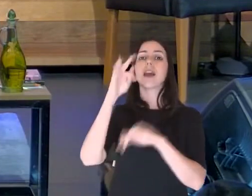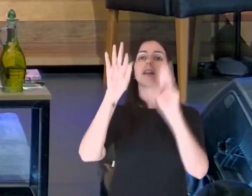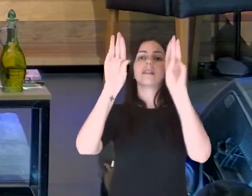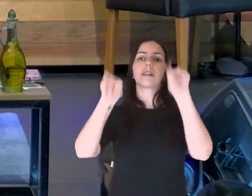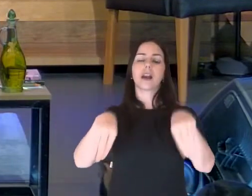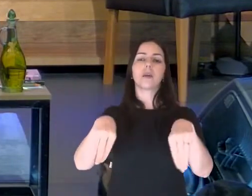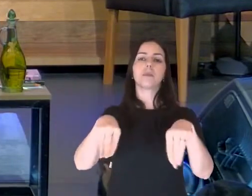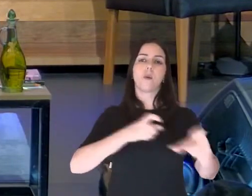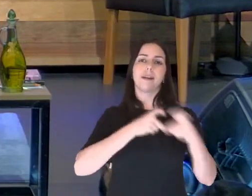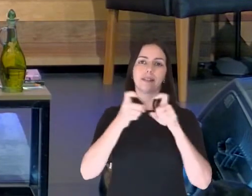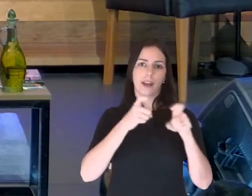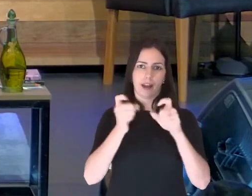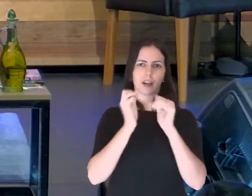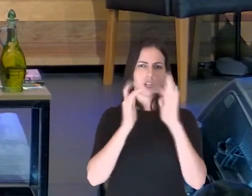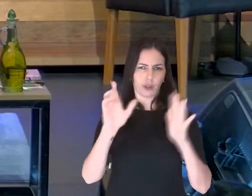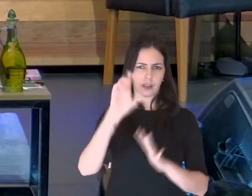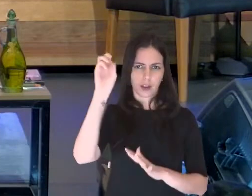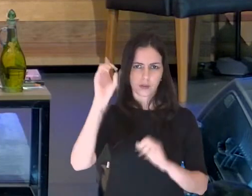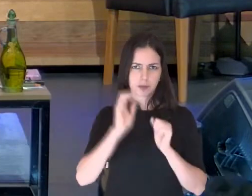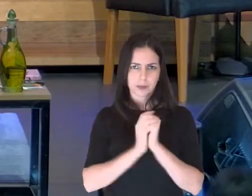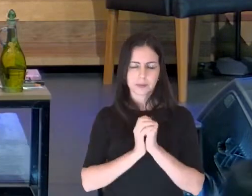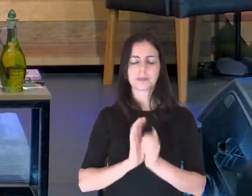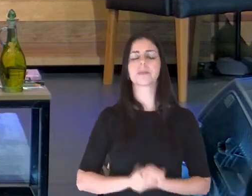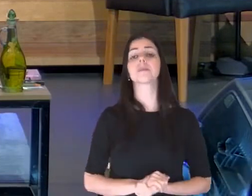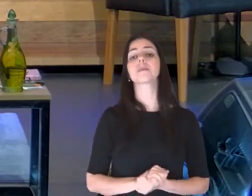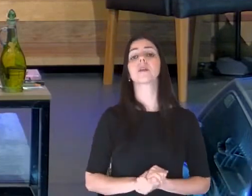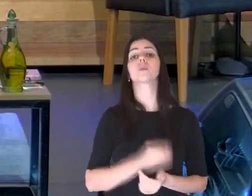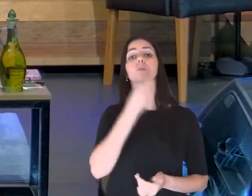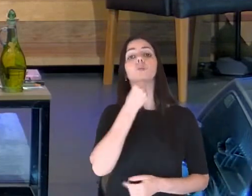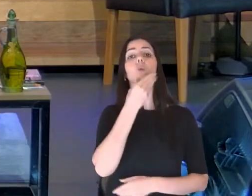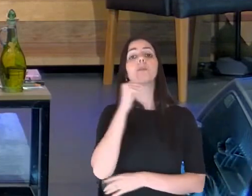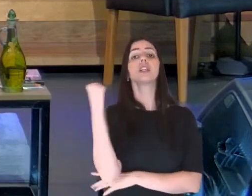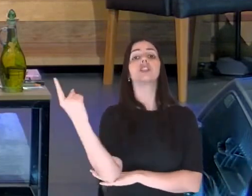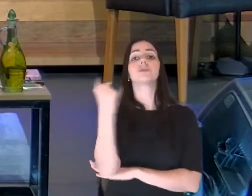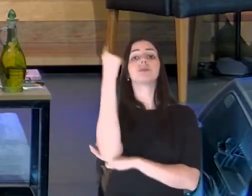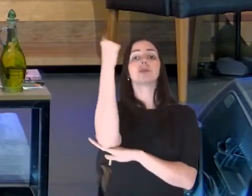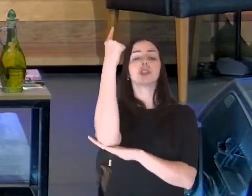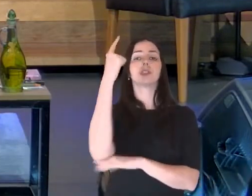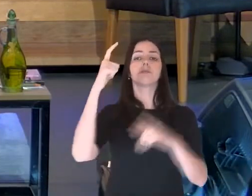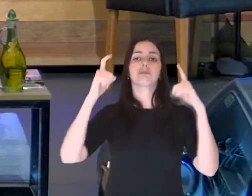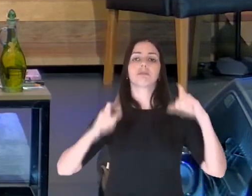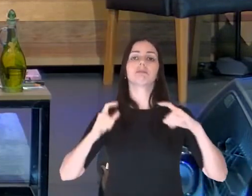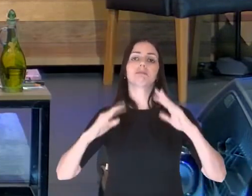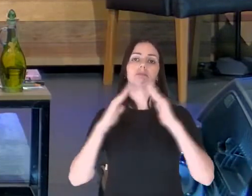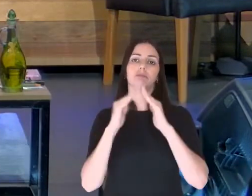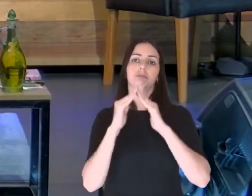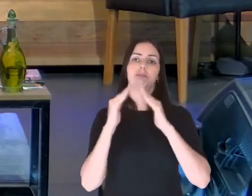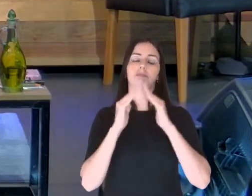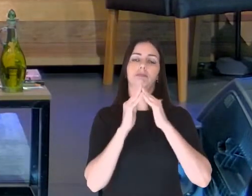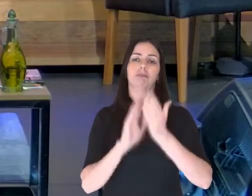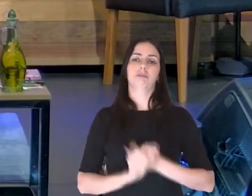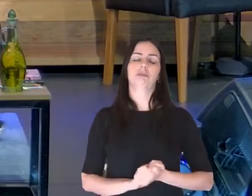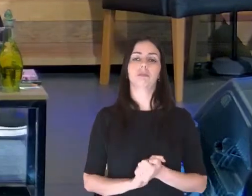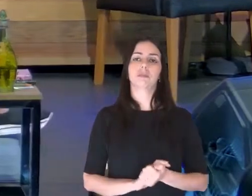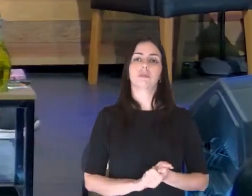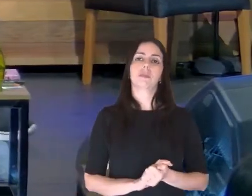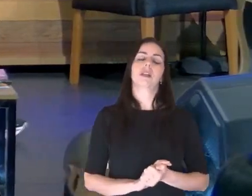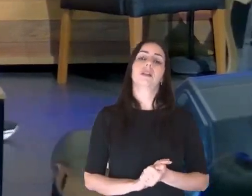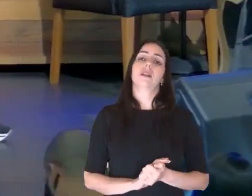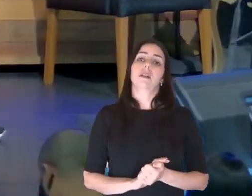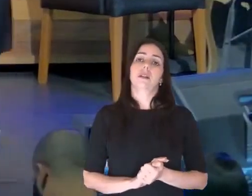Diga glória a Deus. Os anaquins eram gigantes que habitavam essa terra. E terra